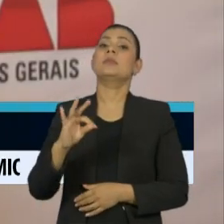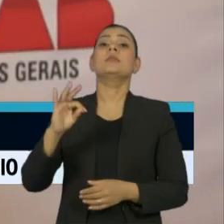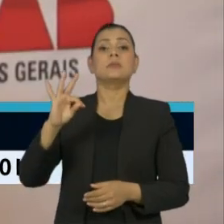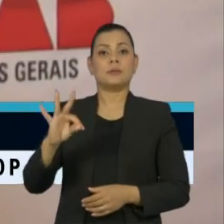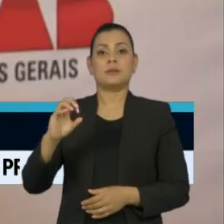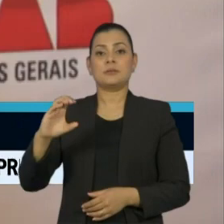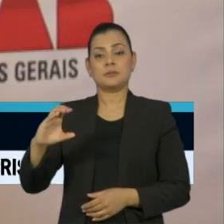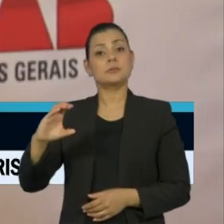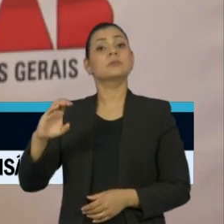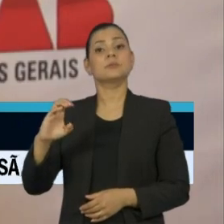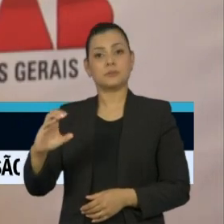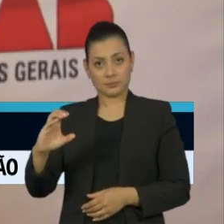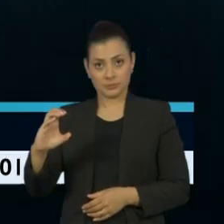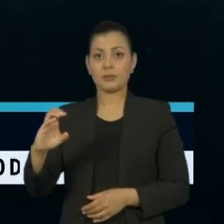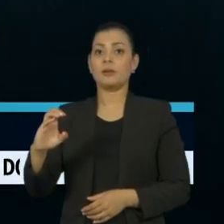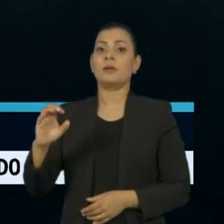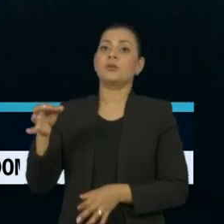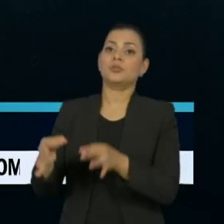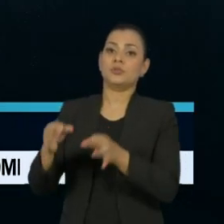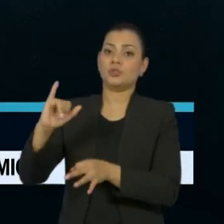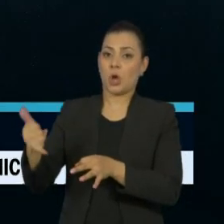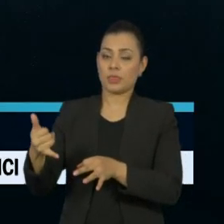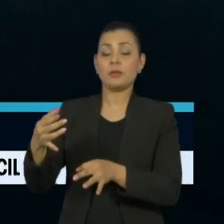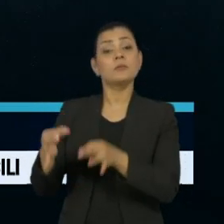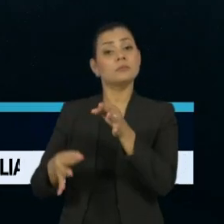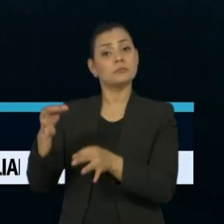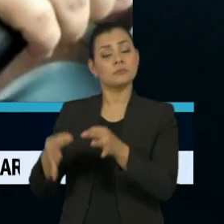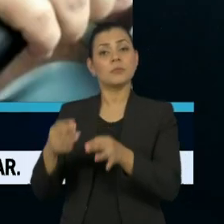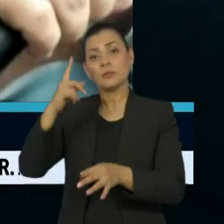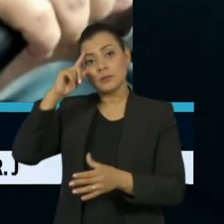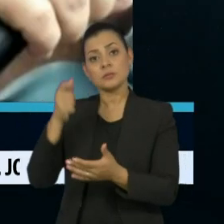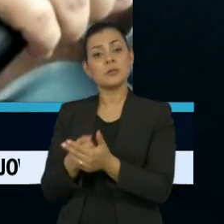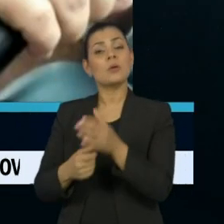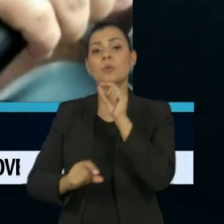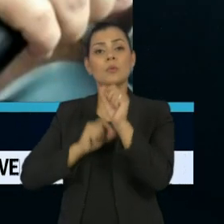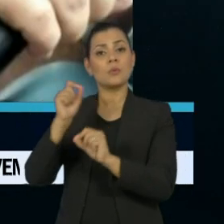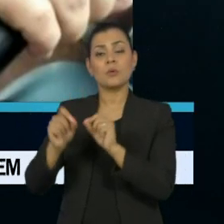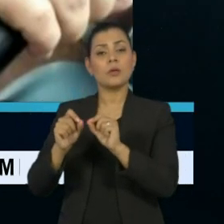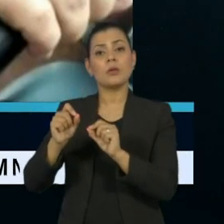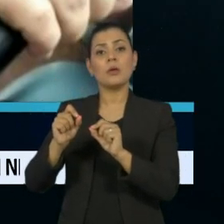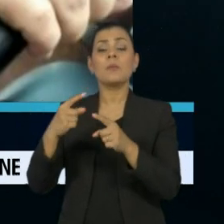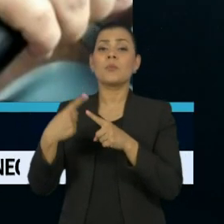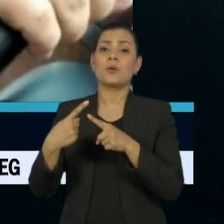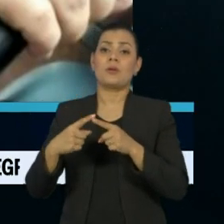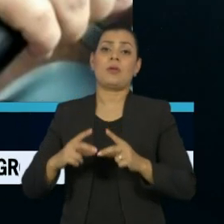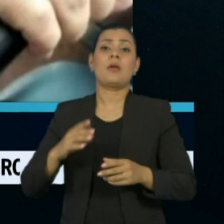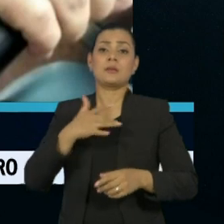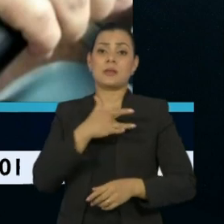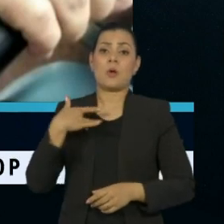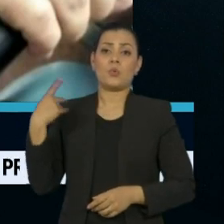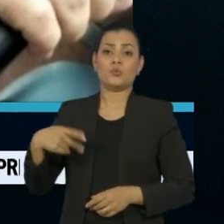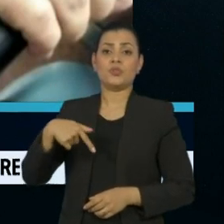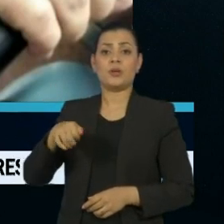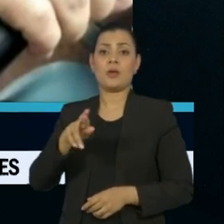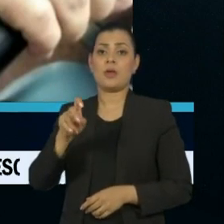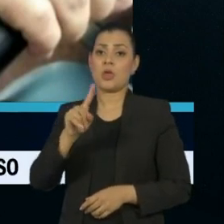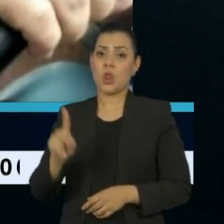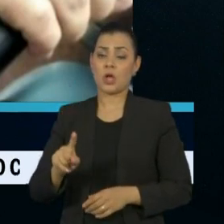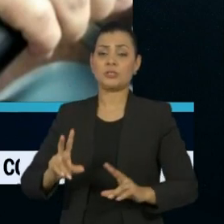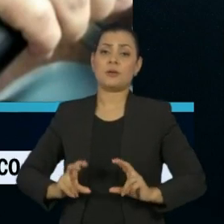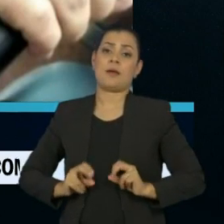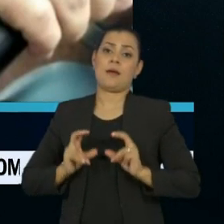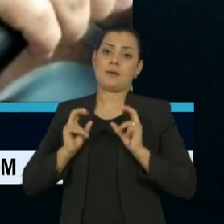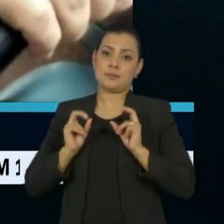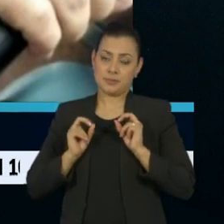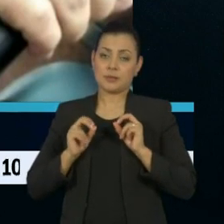Justiça, que determinou a prisão domiciliar dos dois. O ministro justificou a decisão pelo estado de saúde de Queiroz, que tem